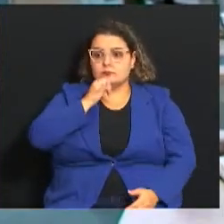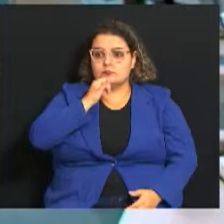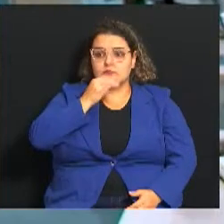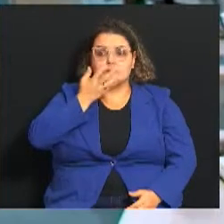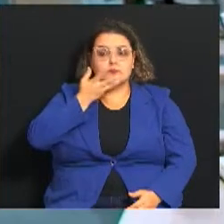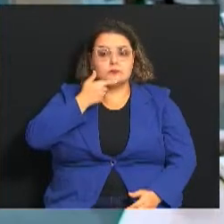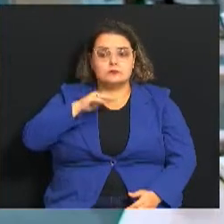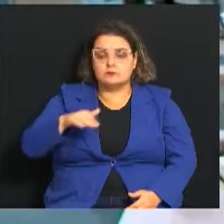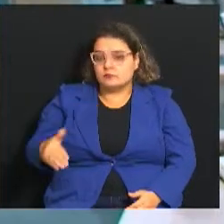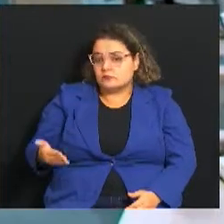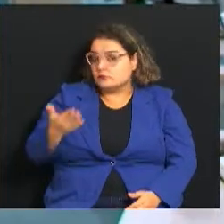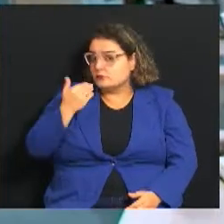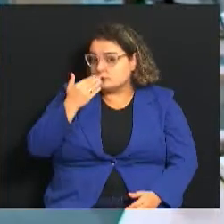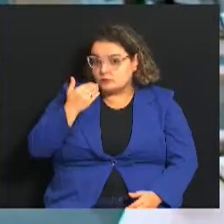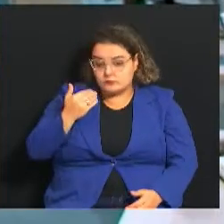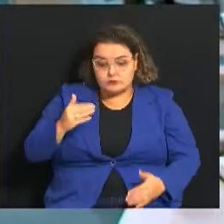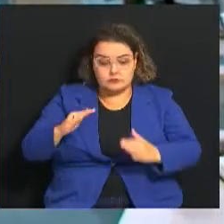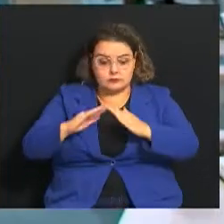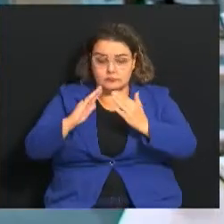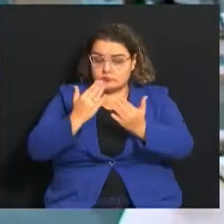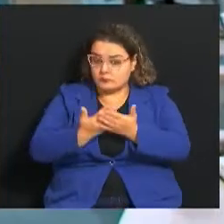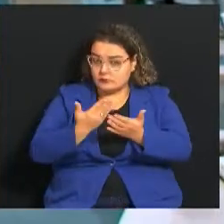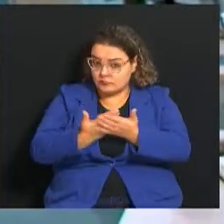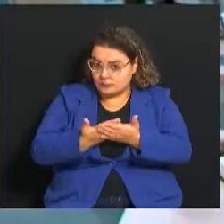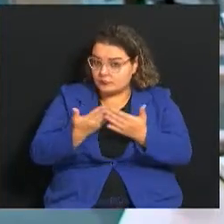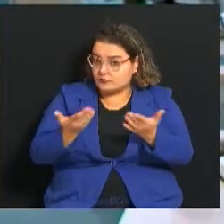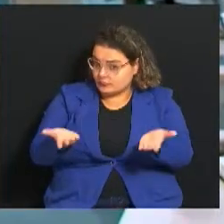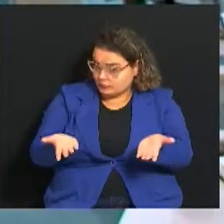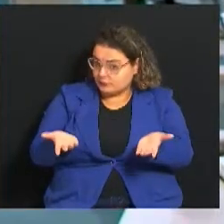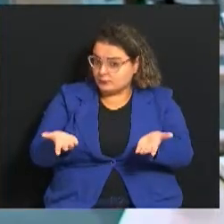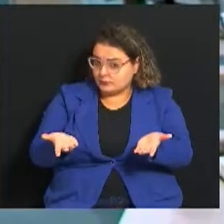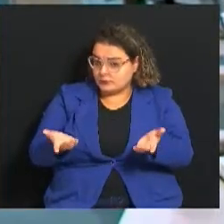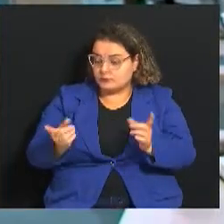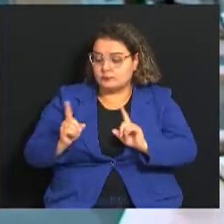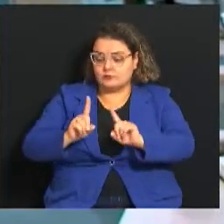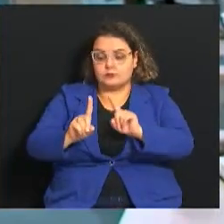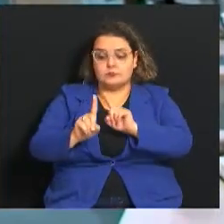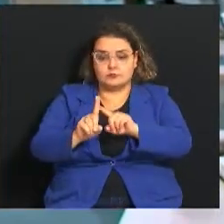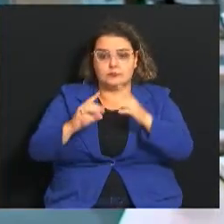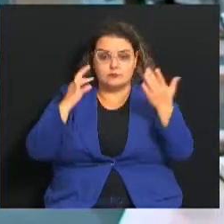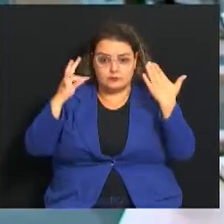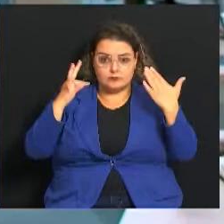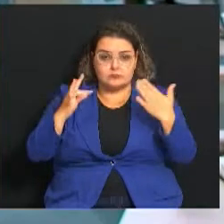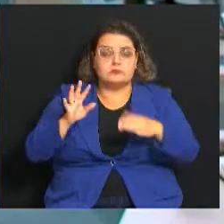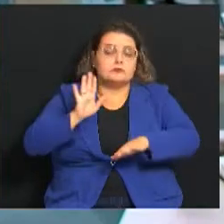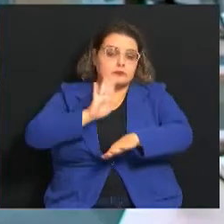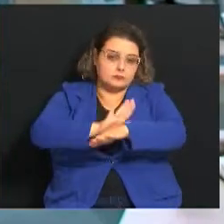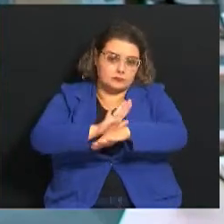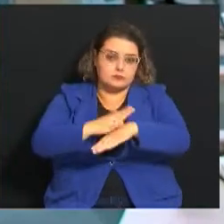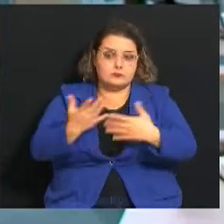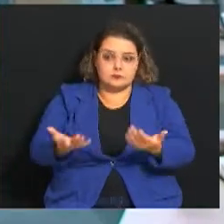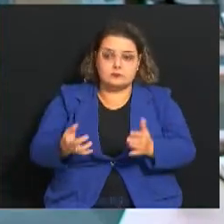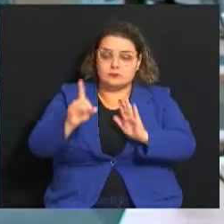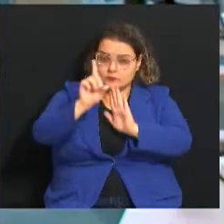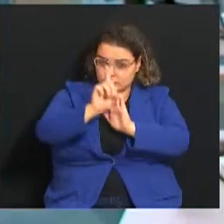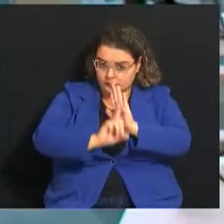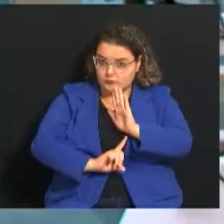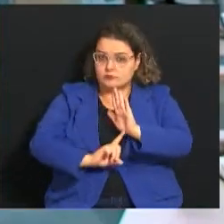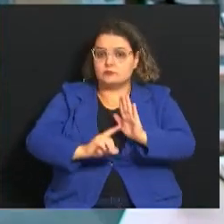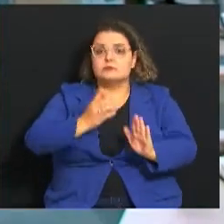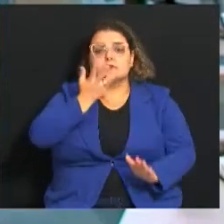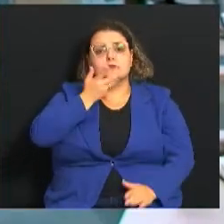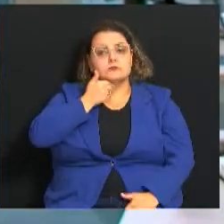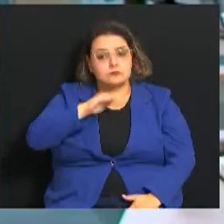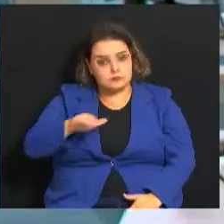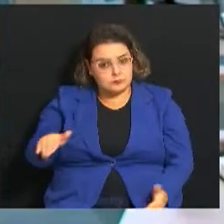está se alimentando na escola. Então, o acompanhante terapêutico ele vai ajudar nisso. Então, é um direito das crianças